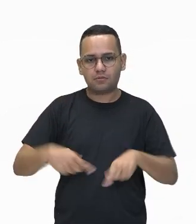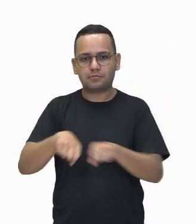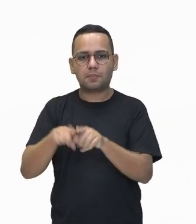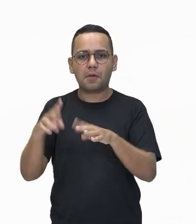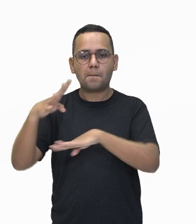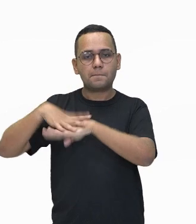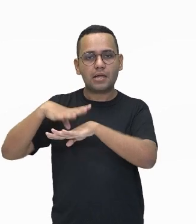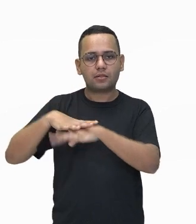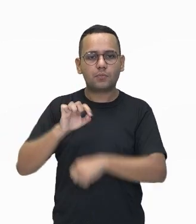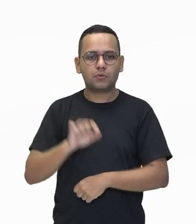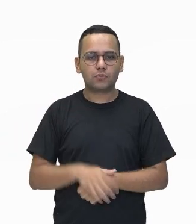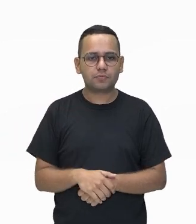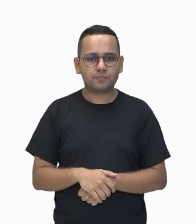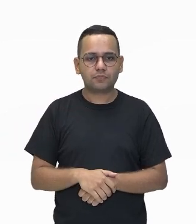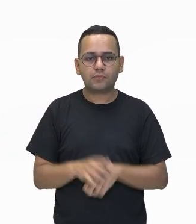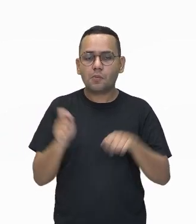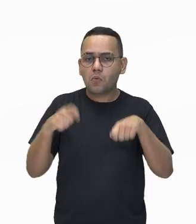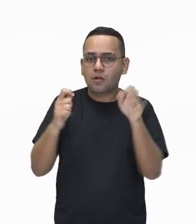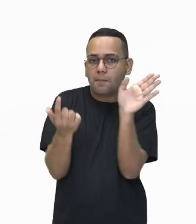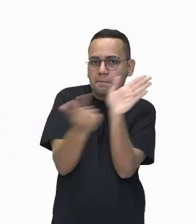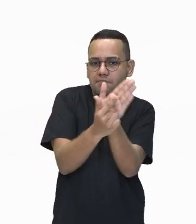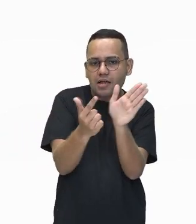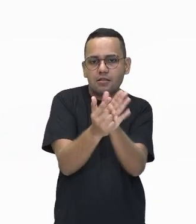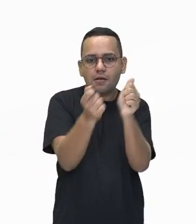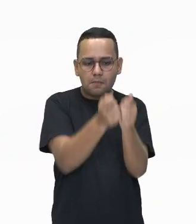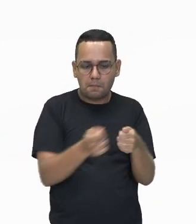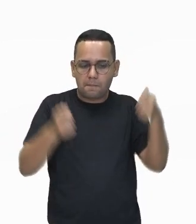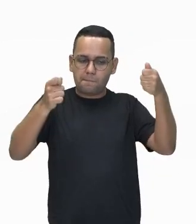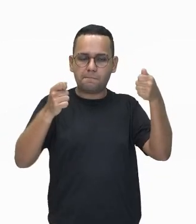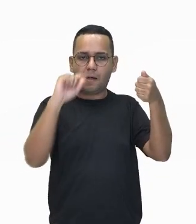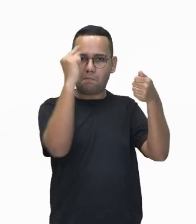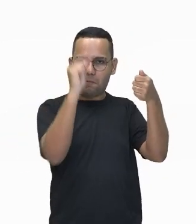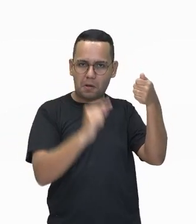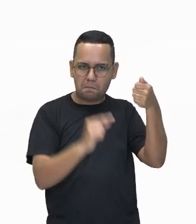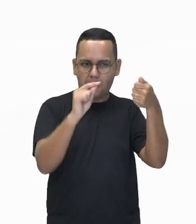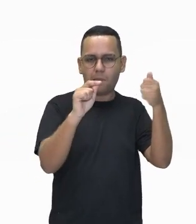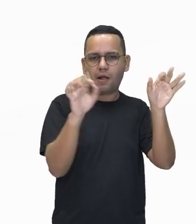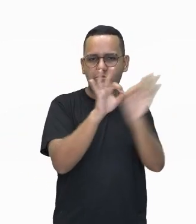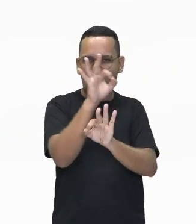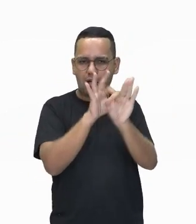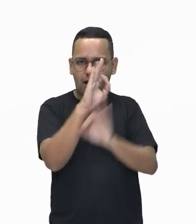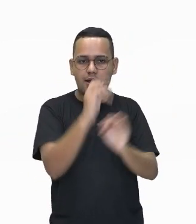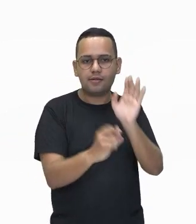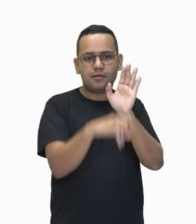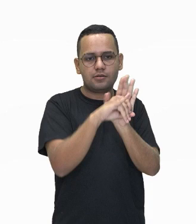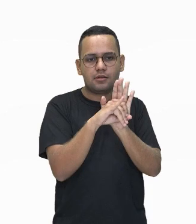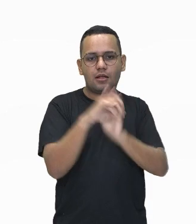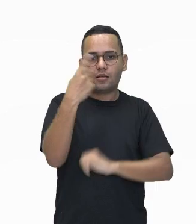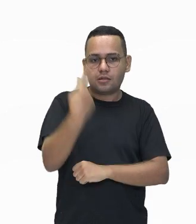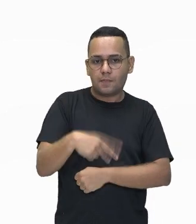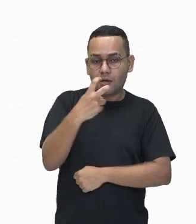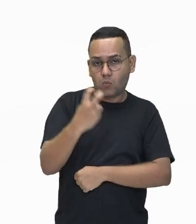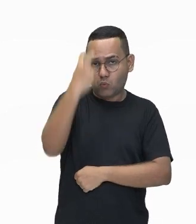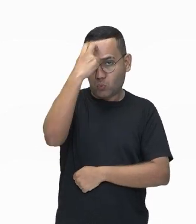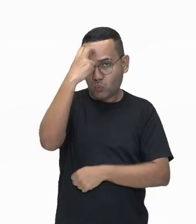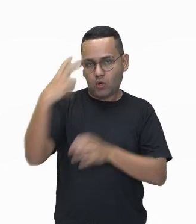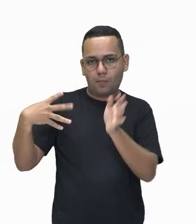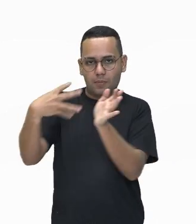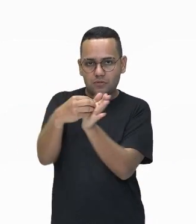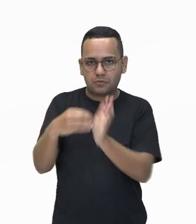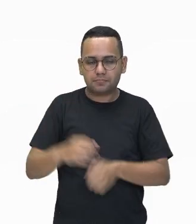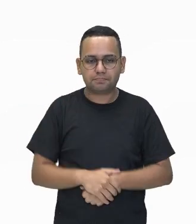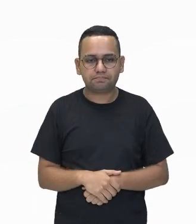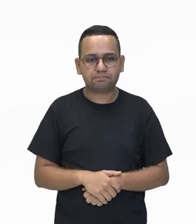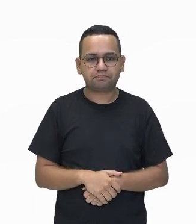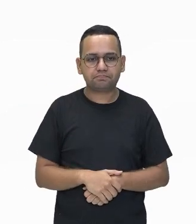Confeccionar um painel sobre a identidade e a cultura amazônica. Na nossa segunda opção, temos então